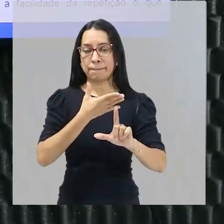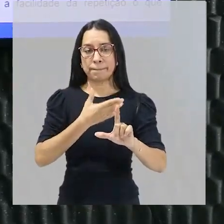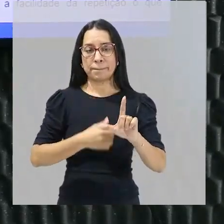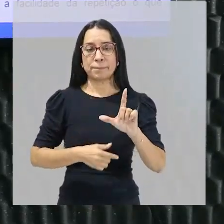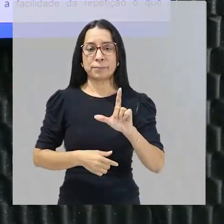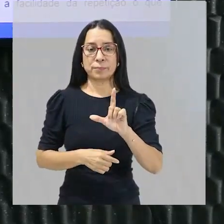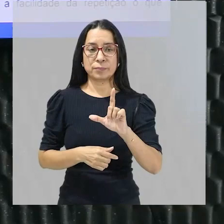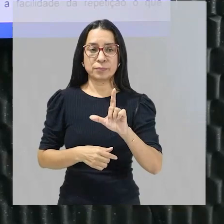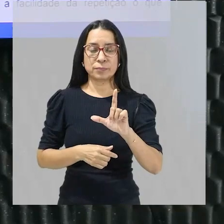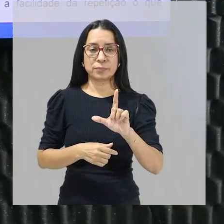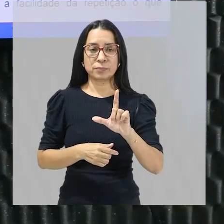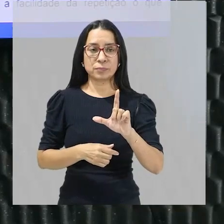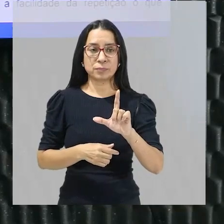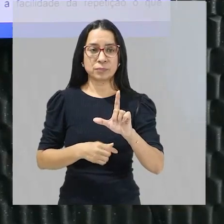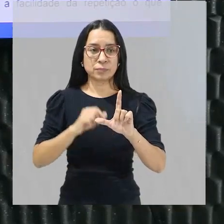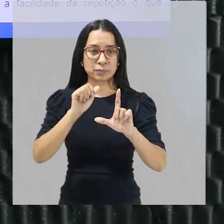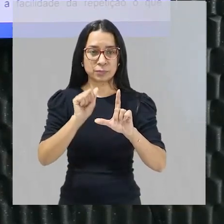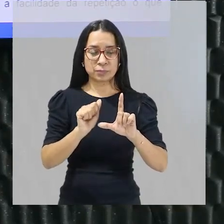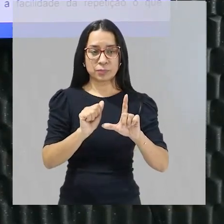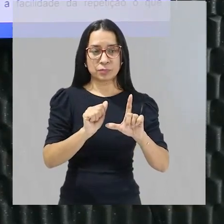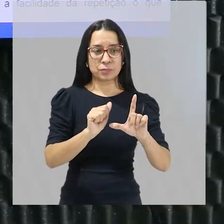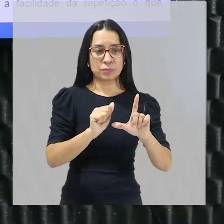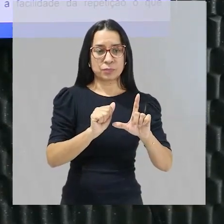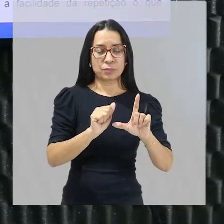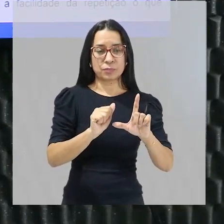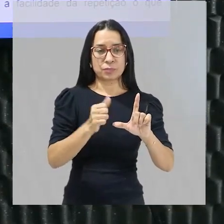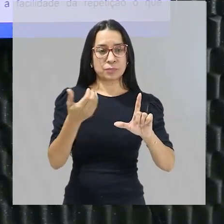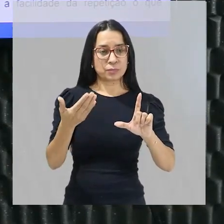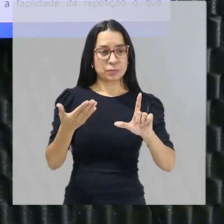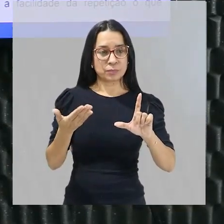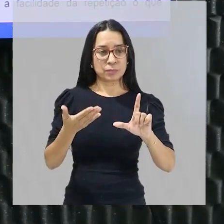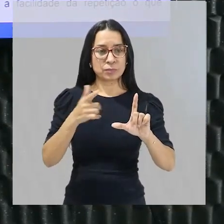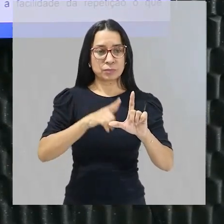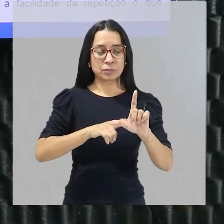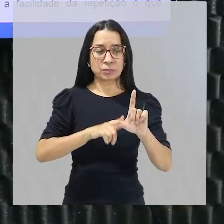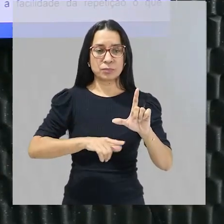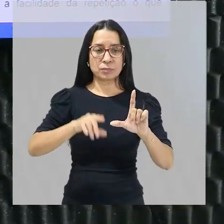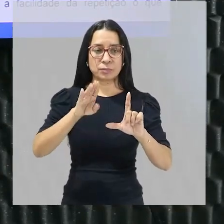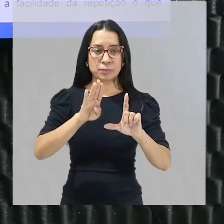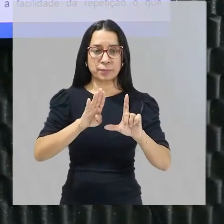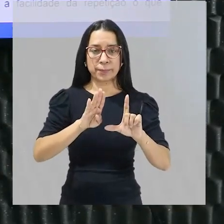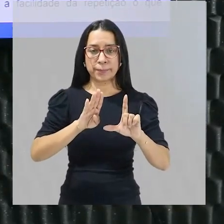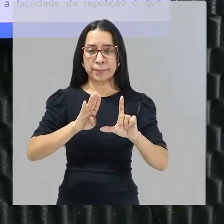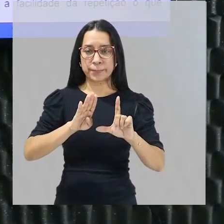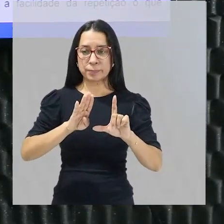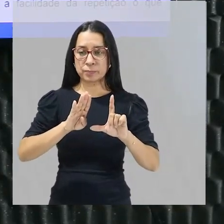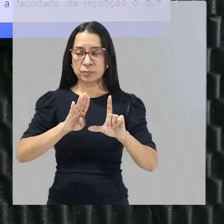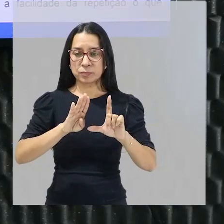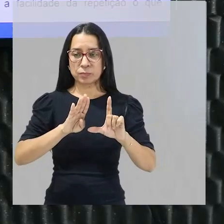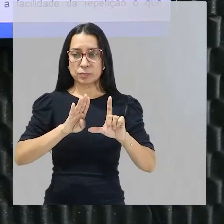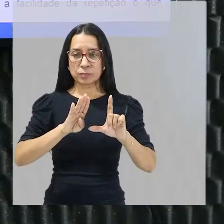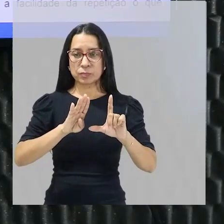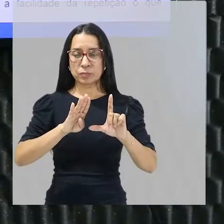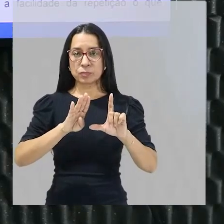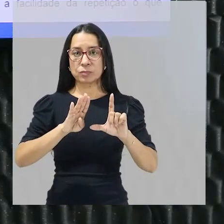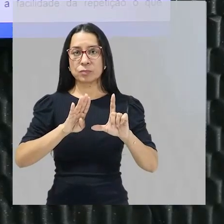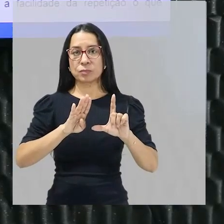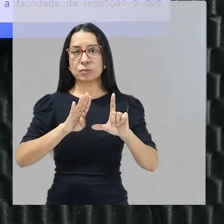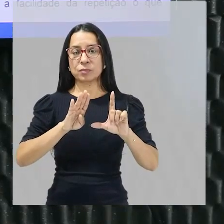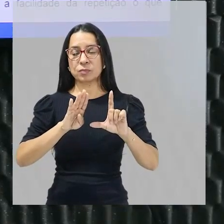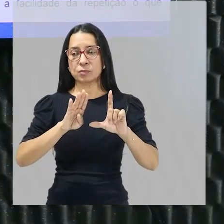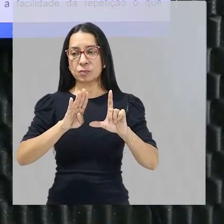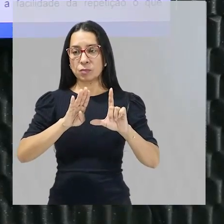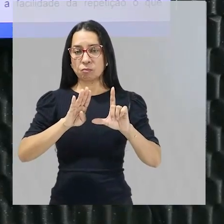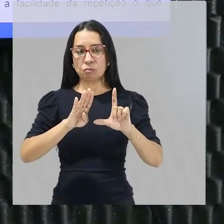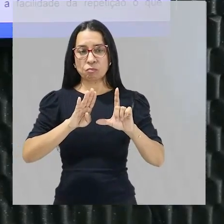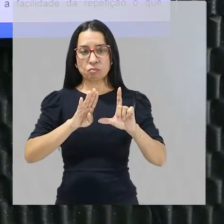B. A música representa um domínio particular, quase autônomo das produções sociais, pois se baseia no livro Jogo da Imaginação, o que possibilita